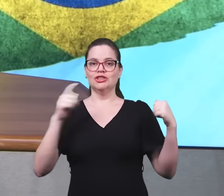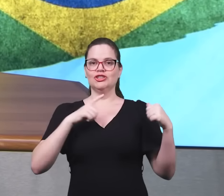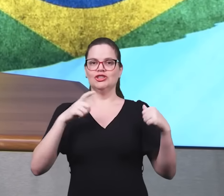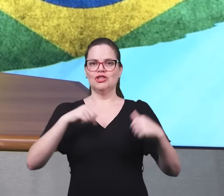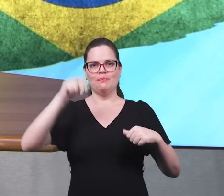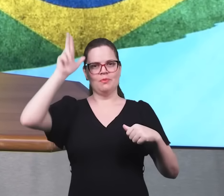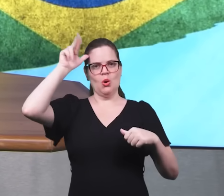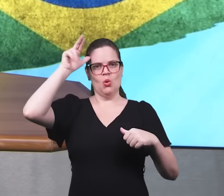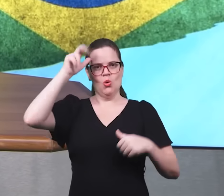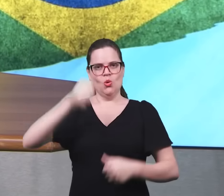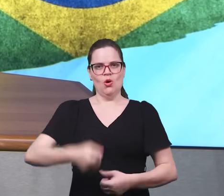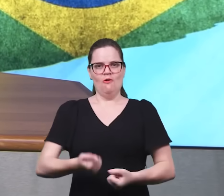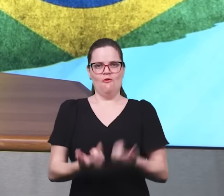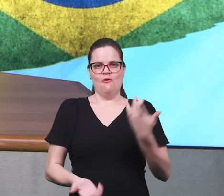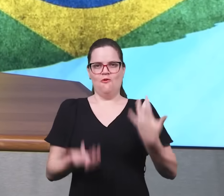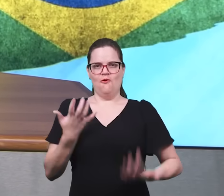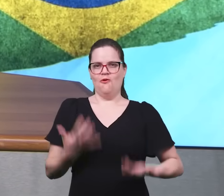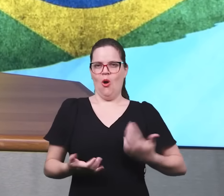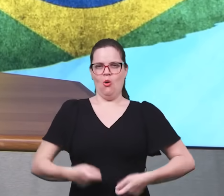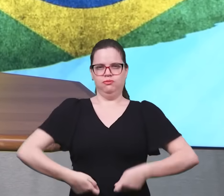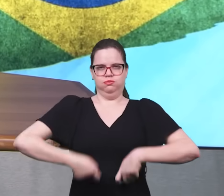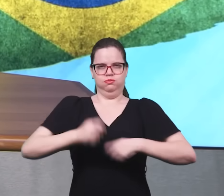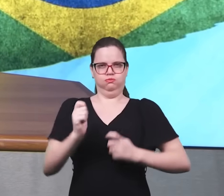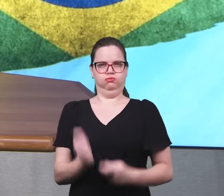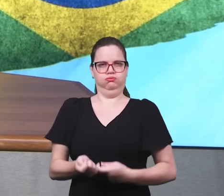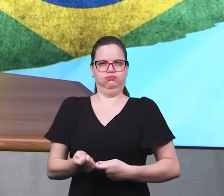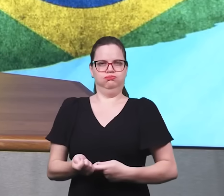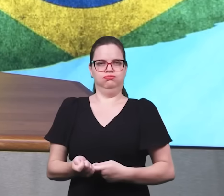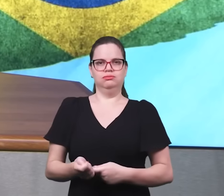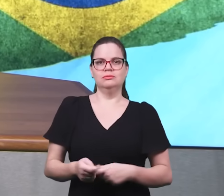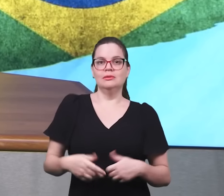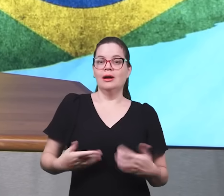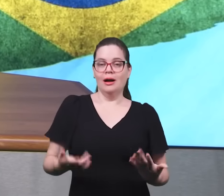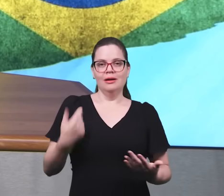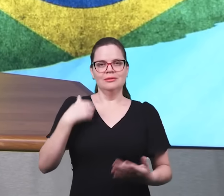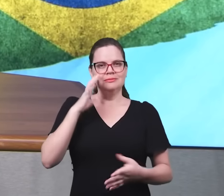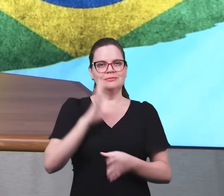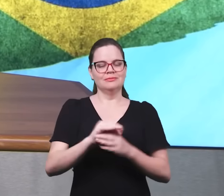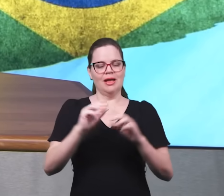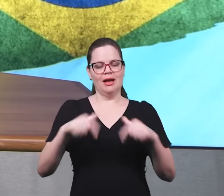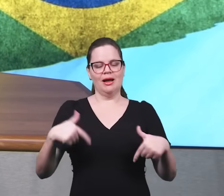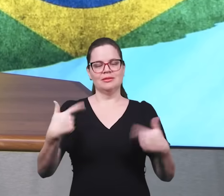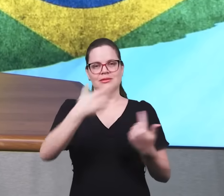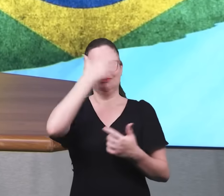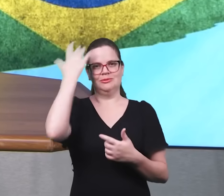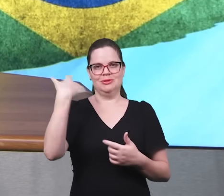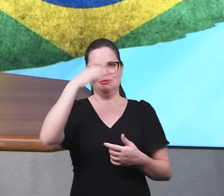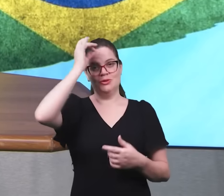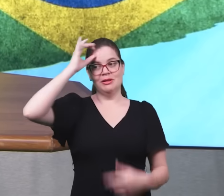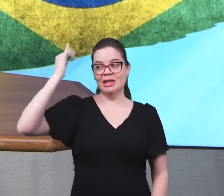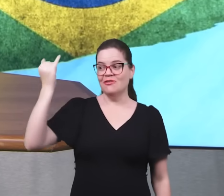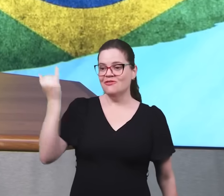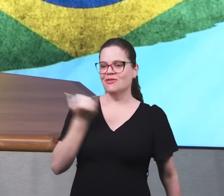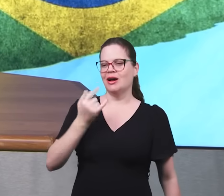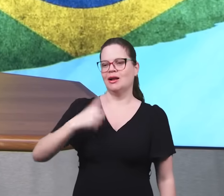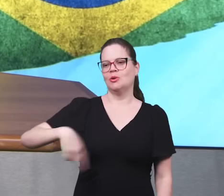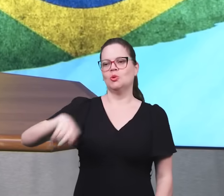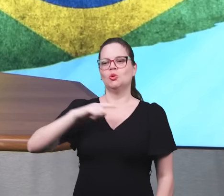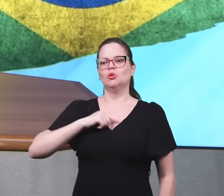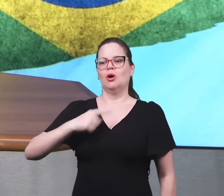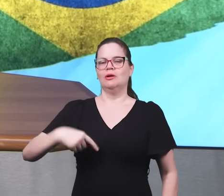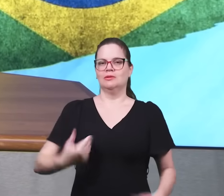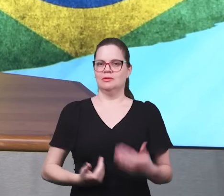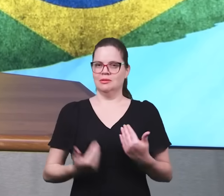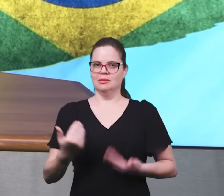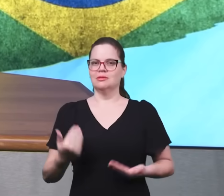ver na carne, mas pode ver pelo Espírito. É a ação do Espírito Santo mostrando que para o servo de